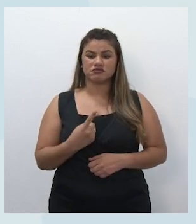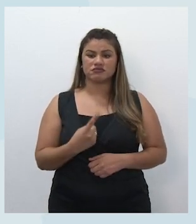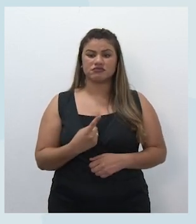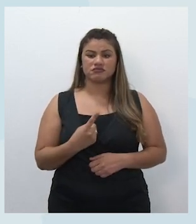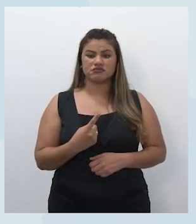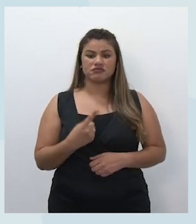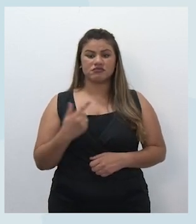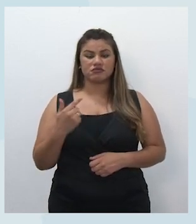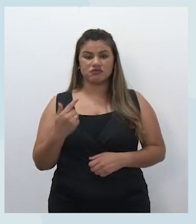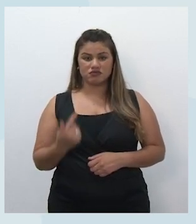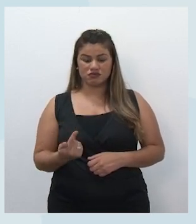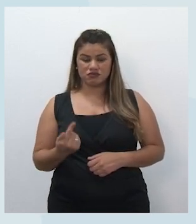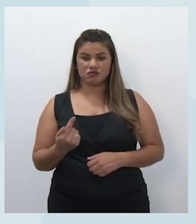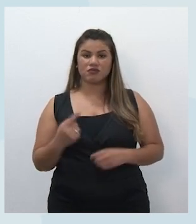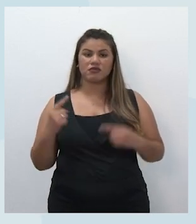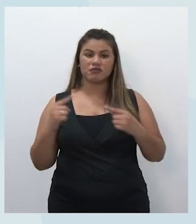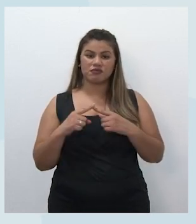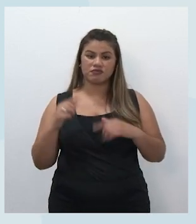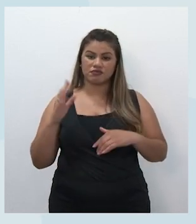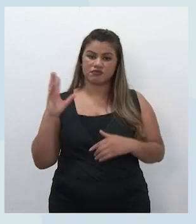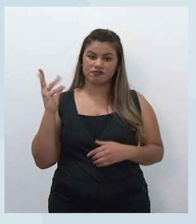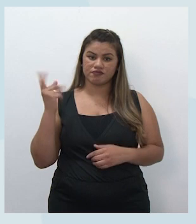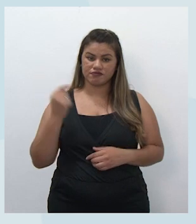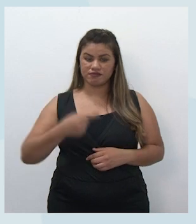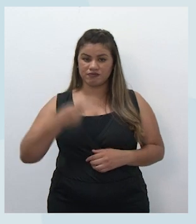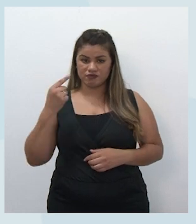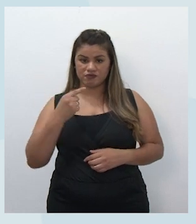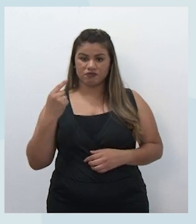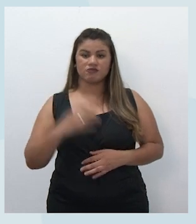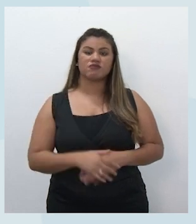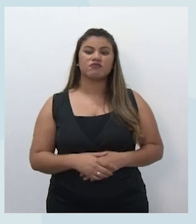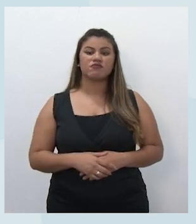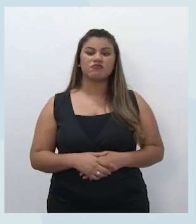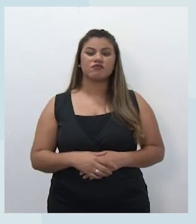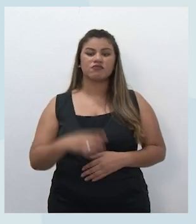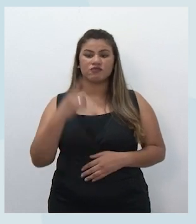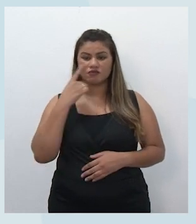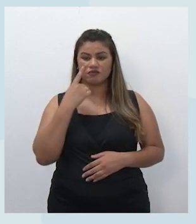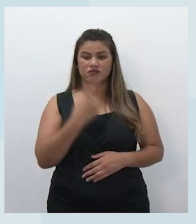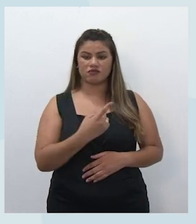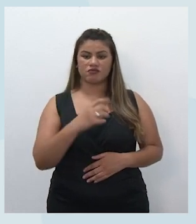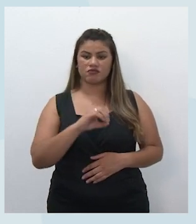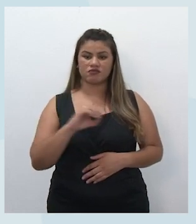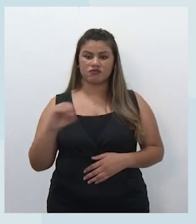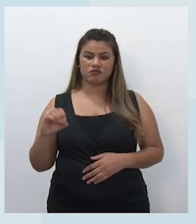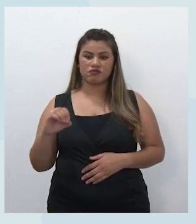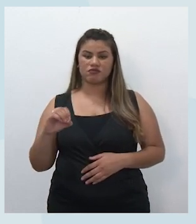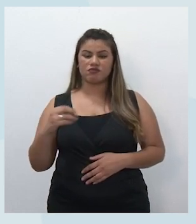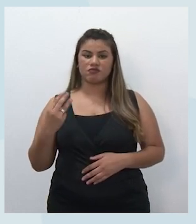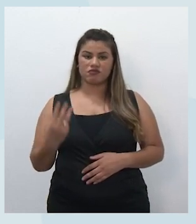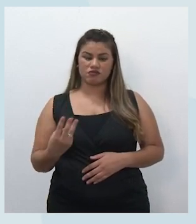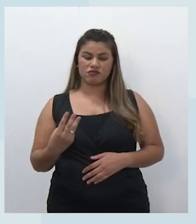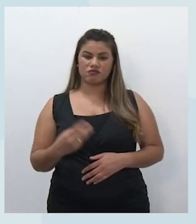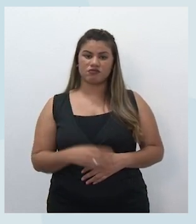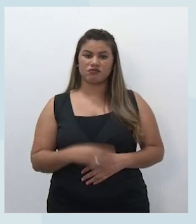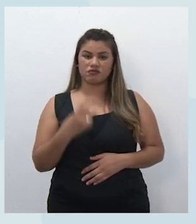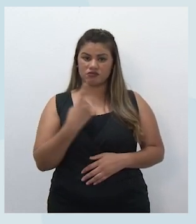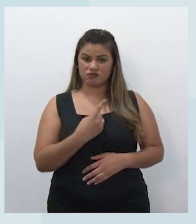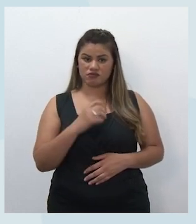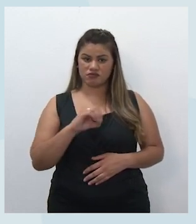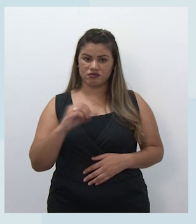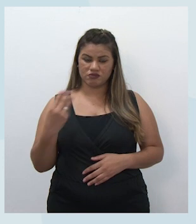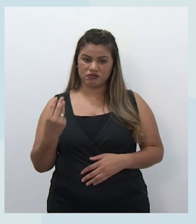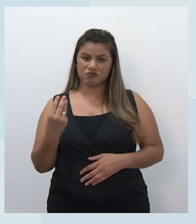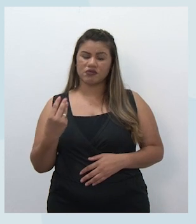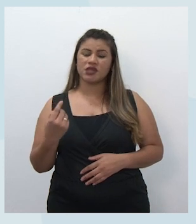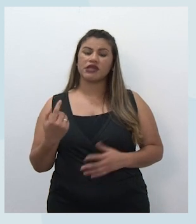saber exatamente como é que isso acontece. Vejam que ela já é a 103, o que significa que nós não estamos seguindo exatamente a ordem que